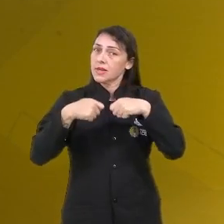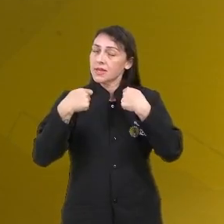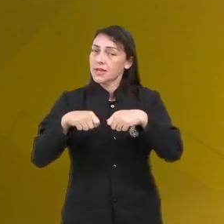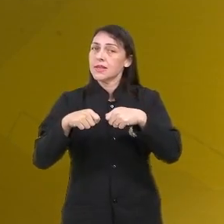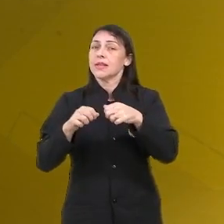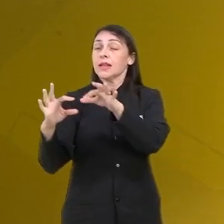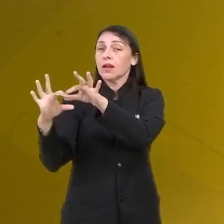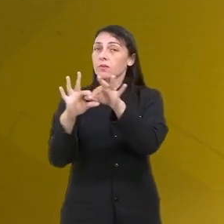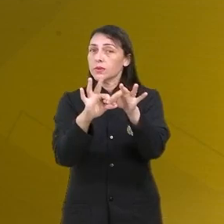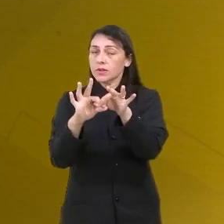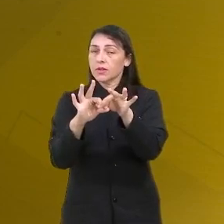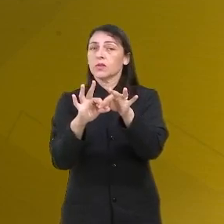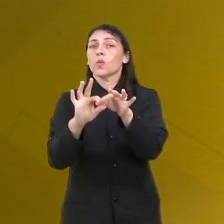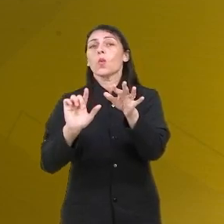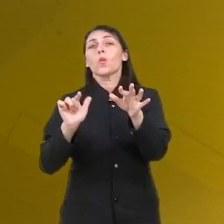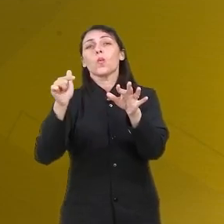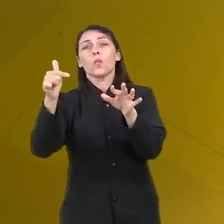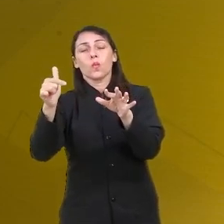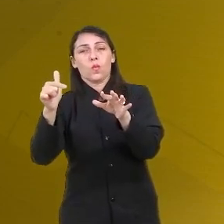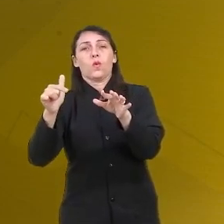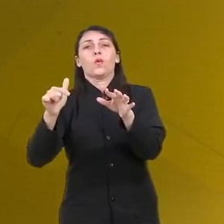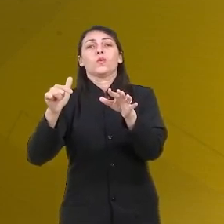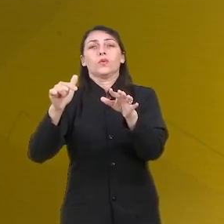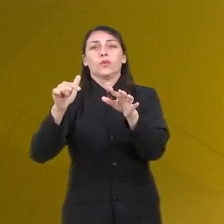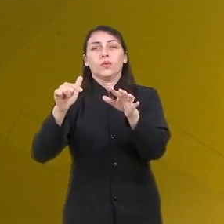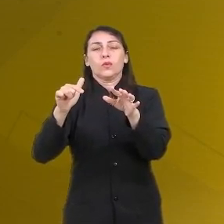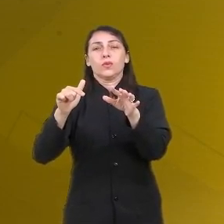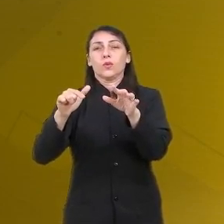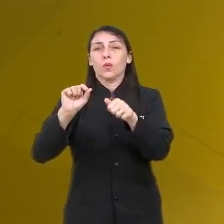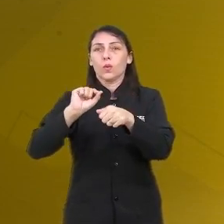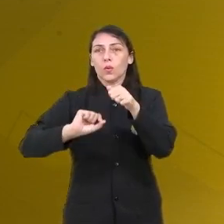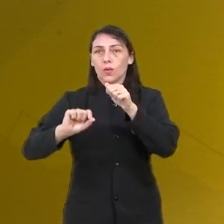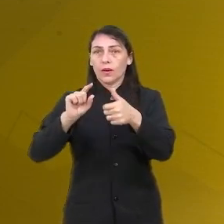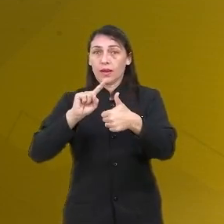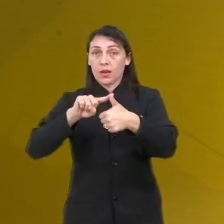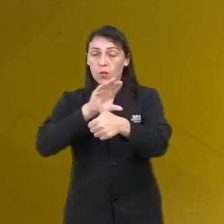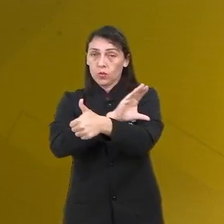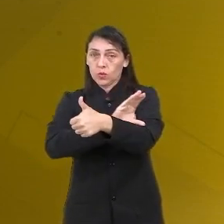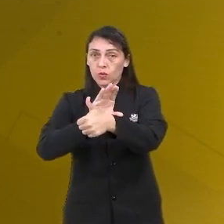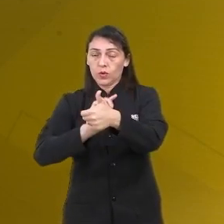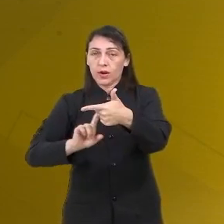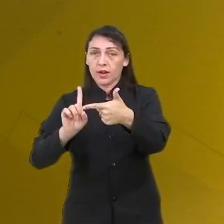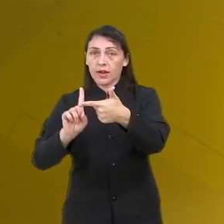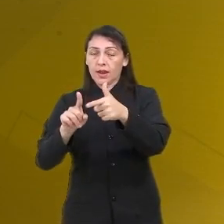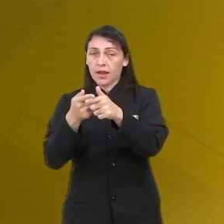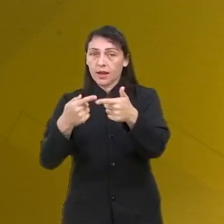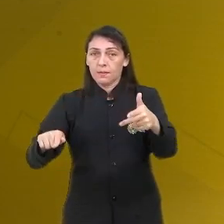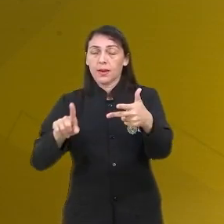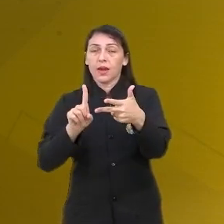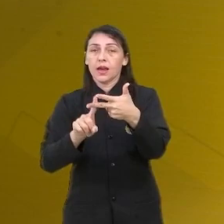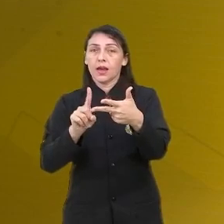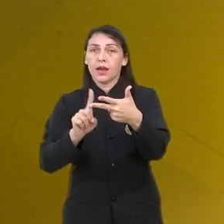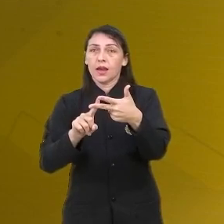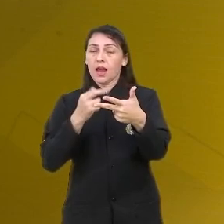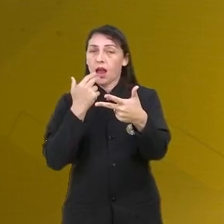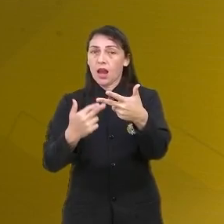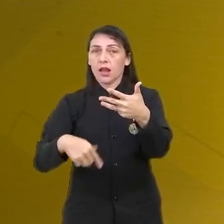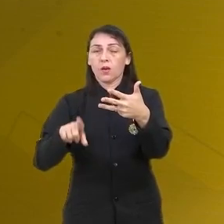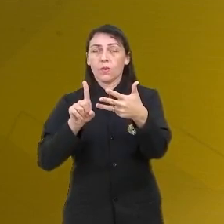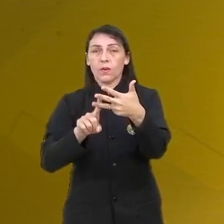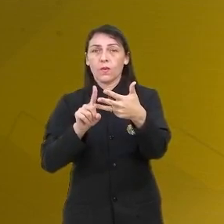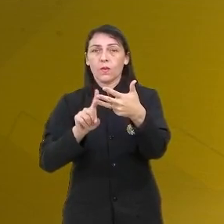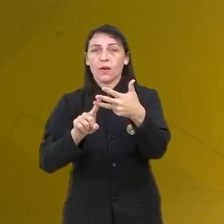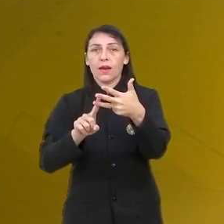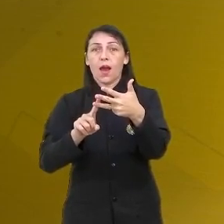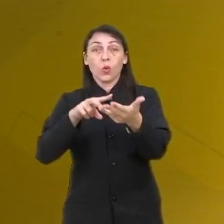estar atrelada com outros recursos. E aí nós vamos ter a cultura, a gramática, a língua,